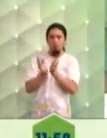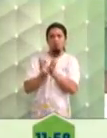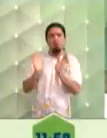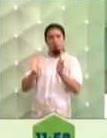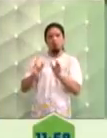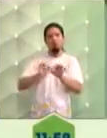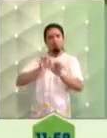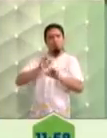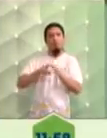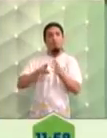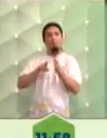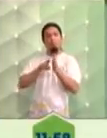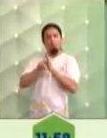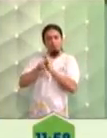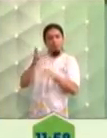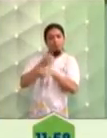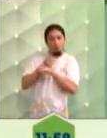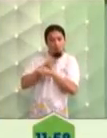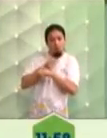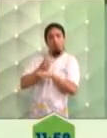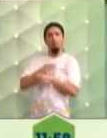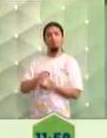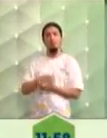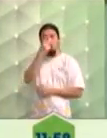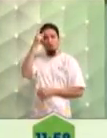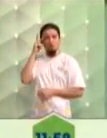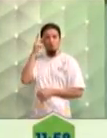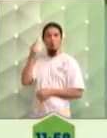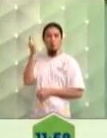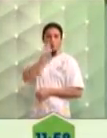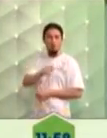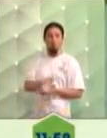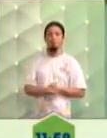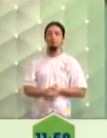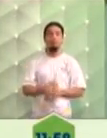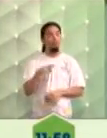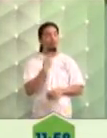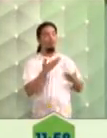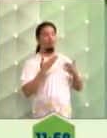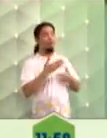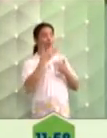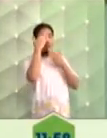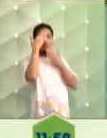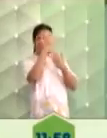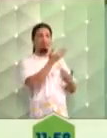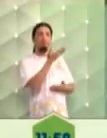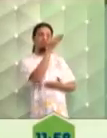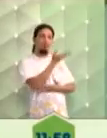pessoal, né, Augusto? É verdade. Queremos agradecer a você com a sua credibilidade, levando